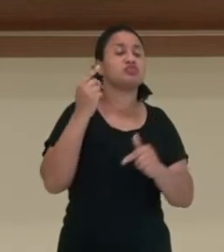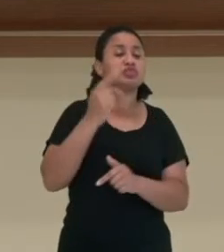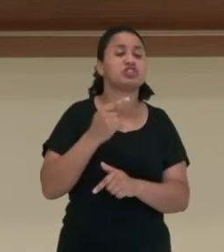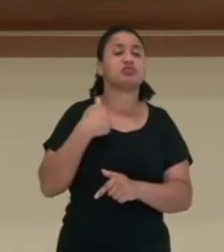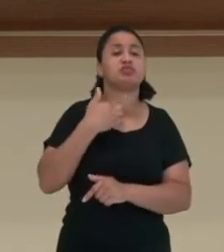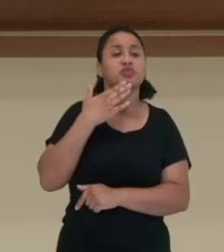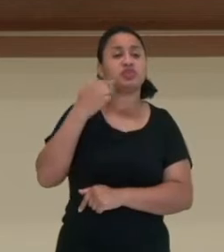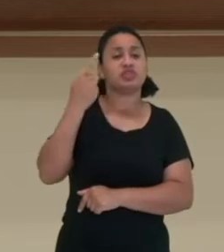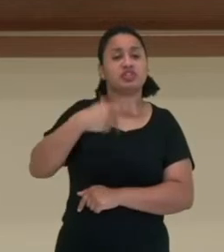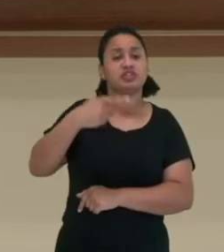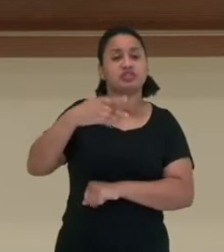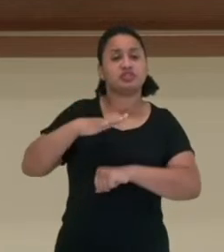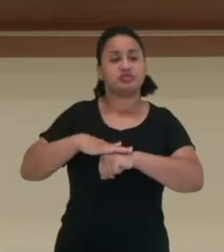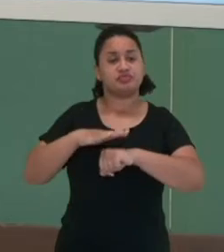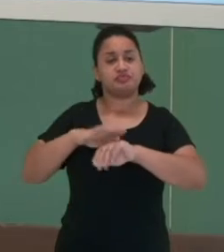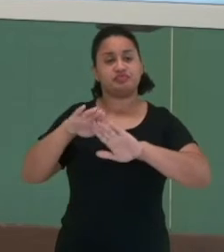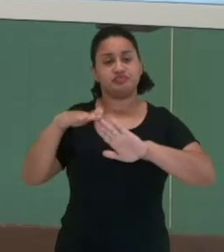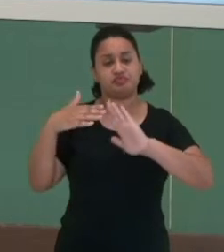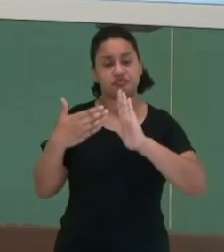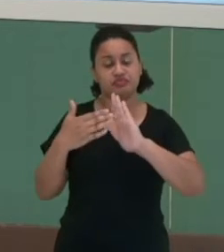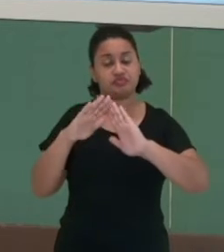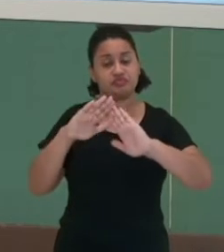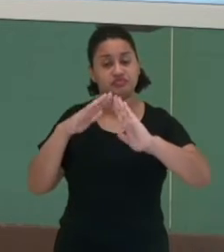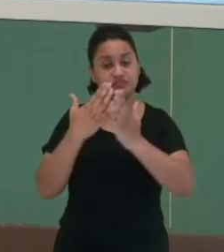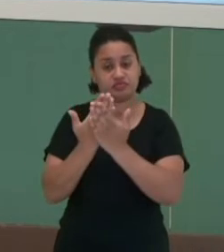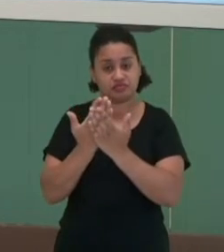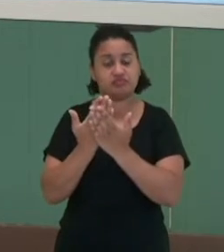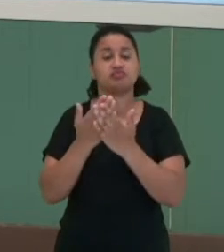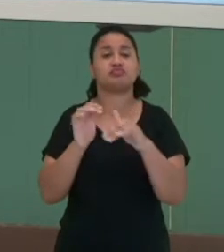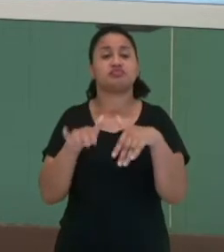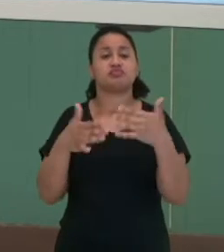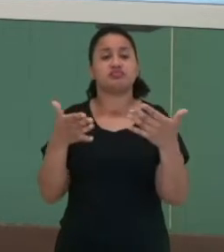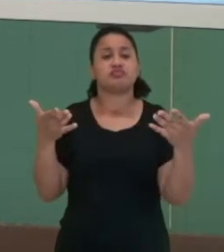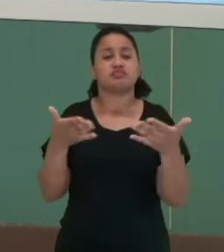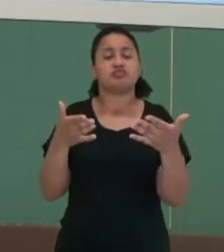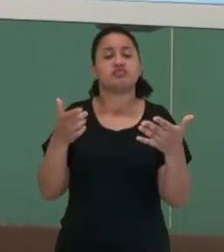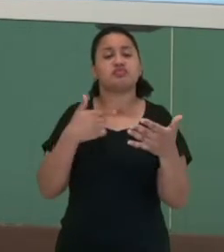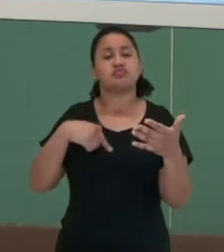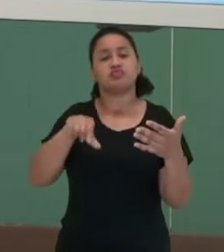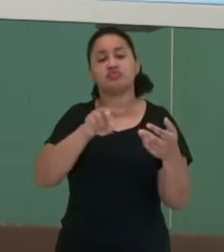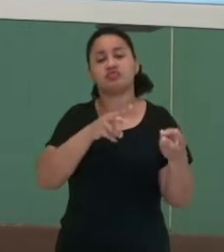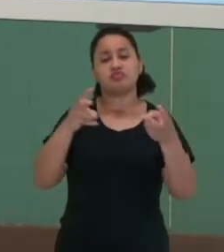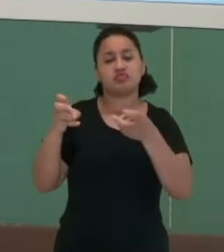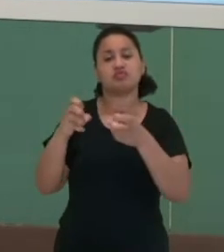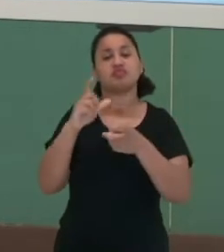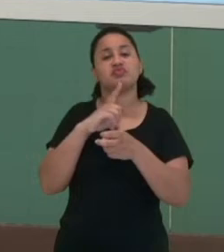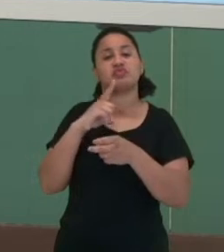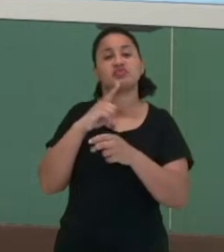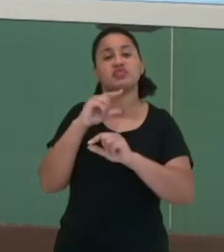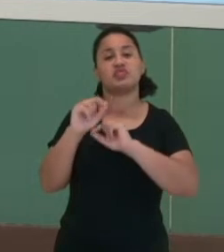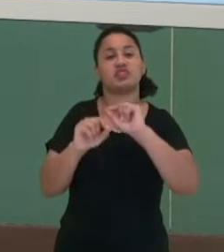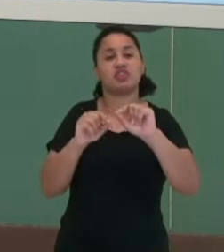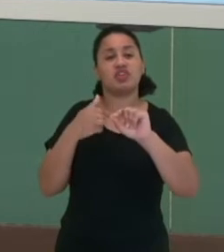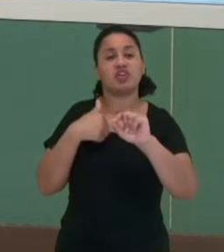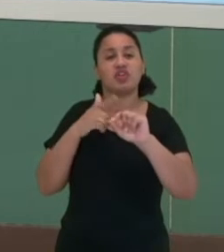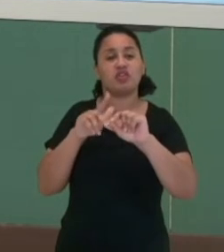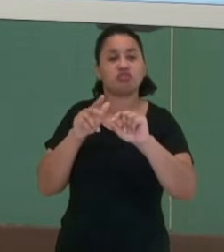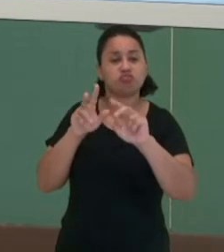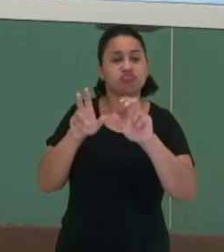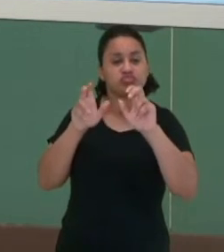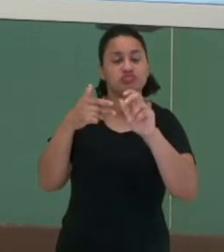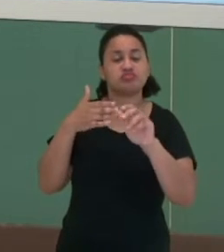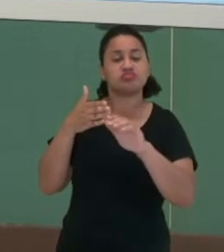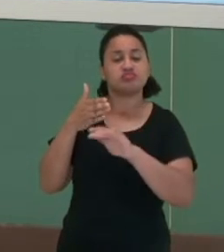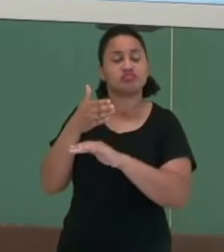escola. Bem, agora, no cooperativismo, nós vemos que já tem um belo tempo de entrada.